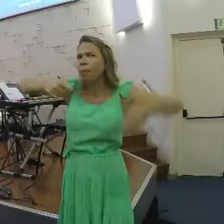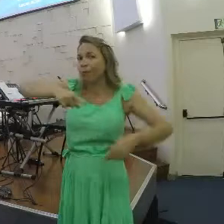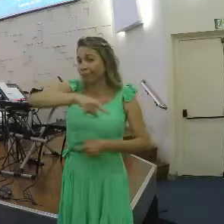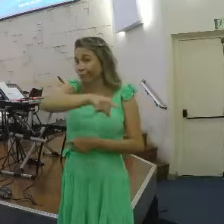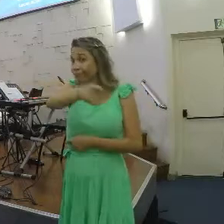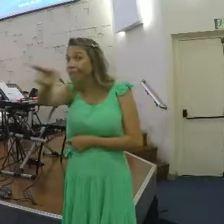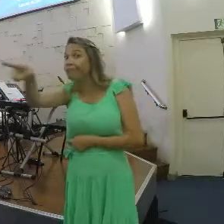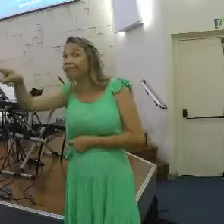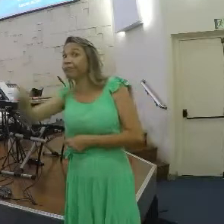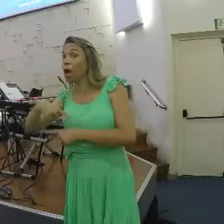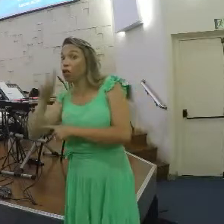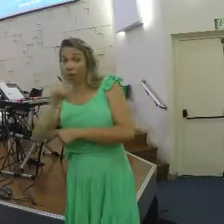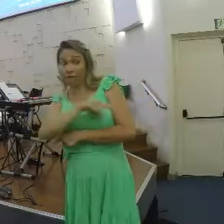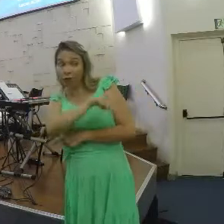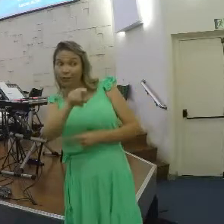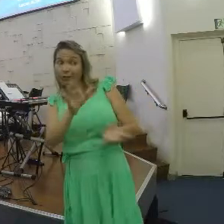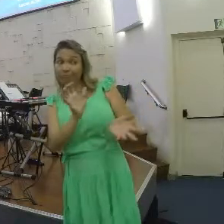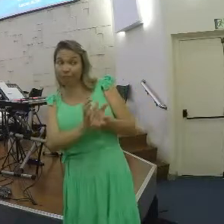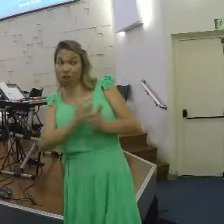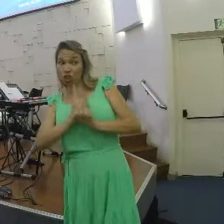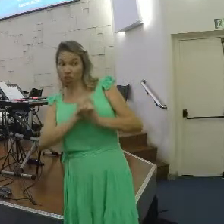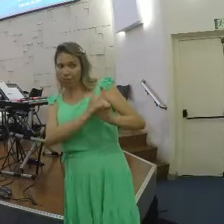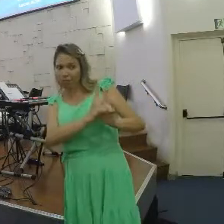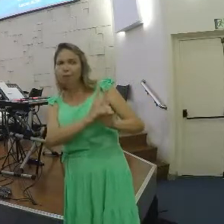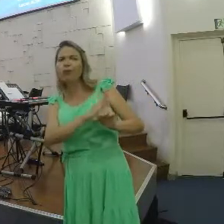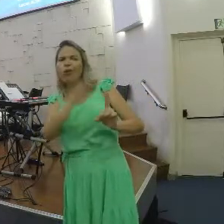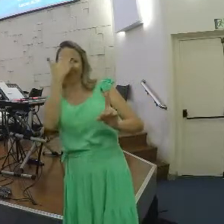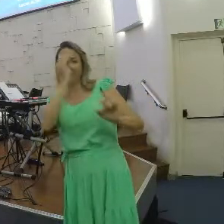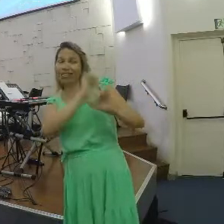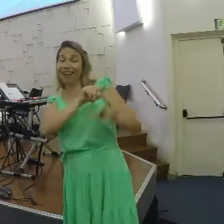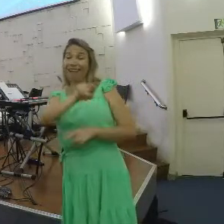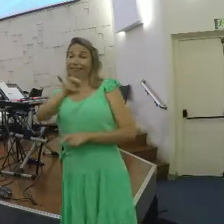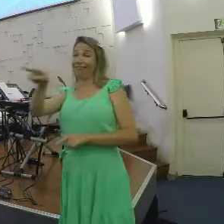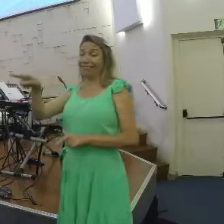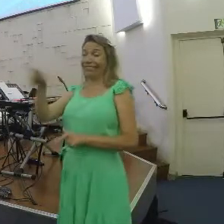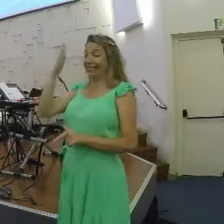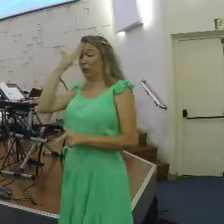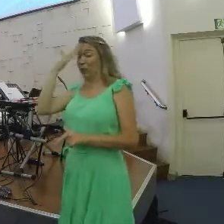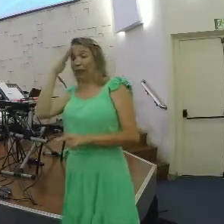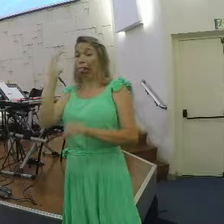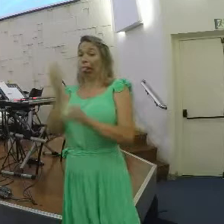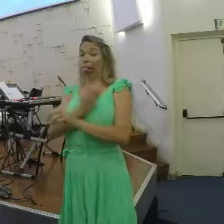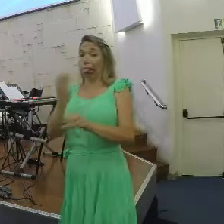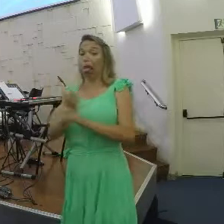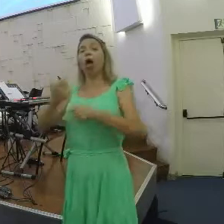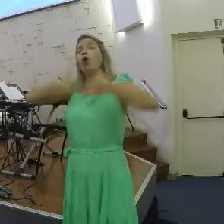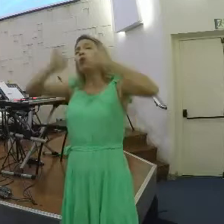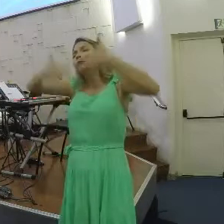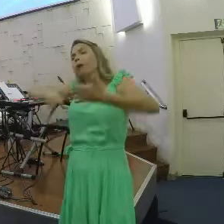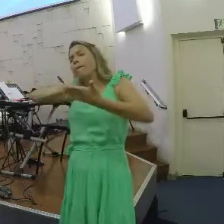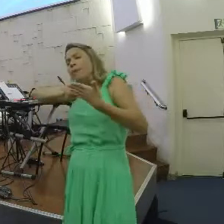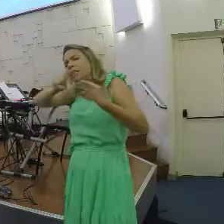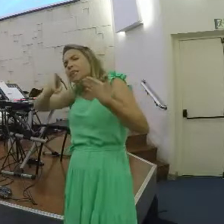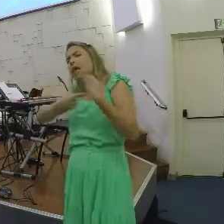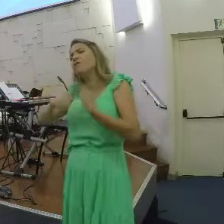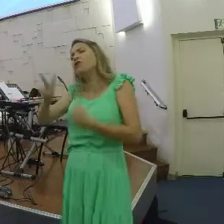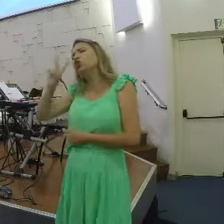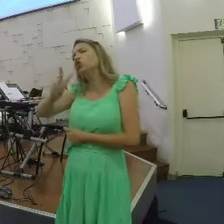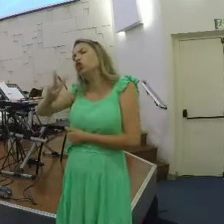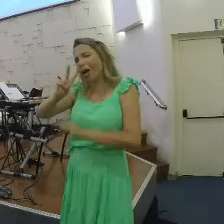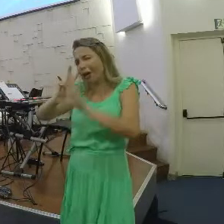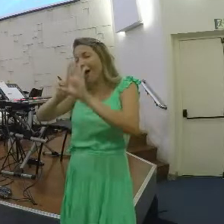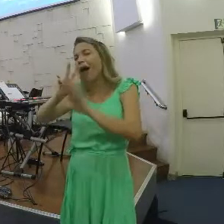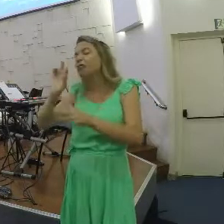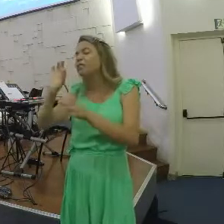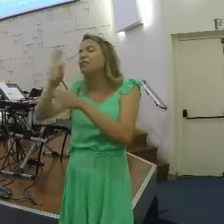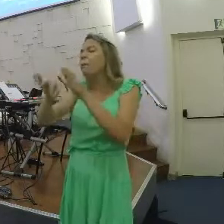por parábolas, para que vendo não vejam, e ouvindo não entendam. Este é o sentido da parábola. A semente é a palavra